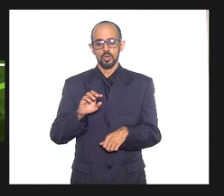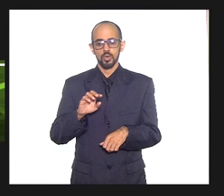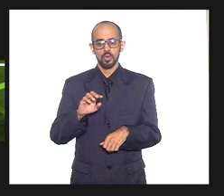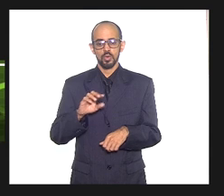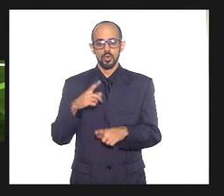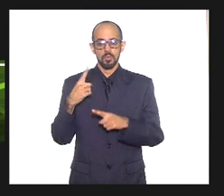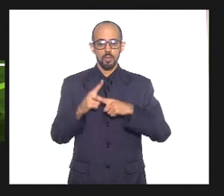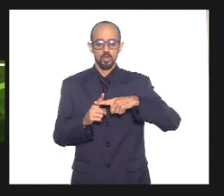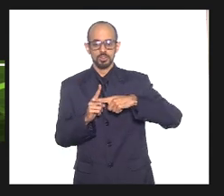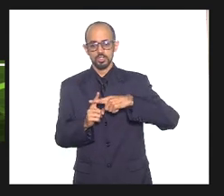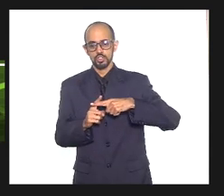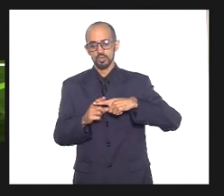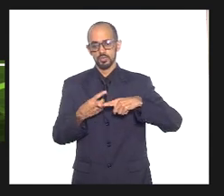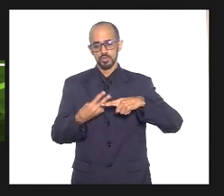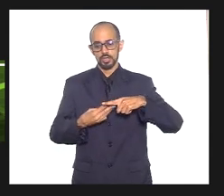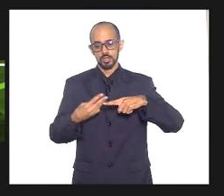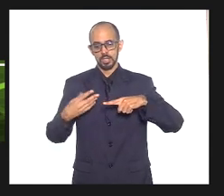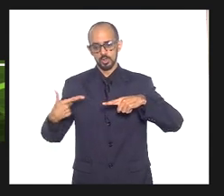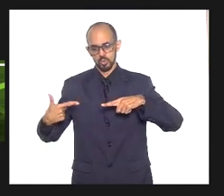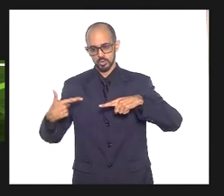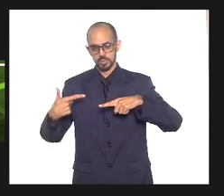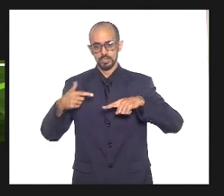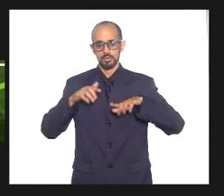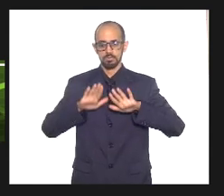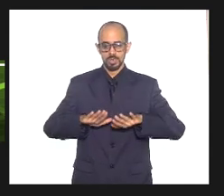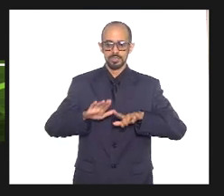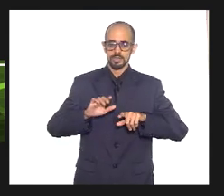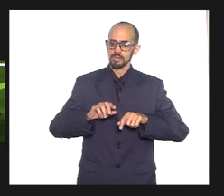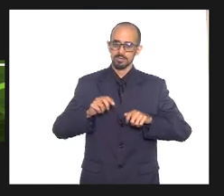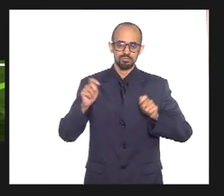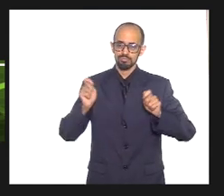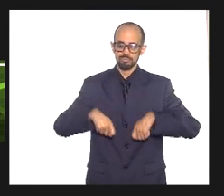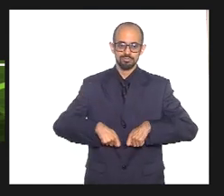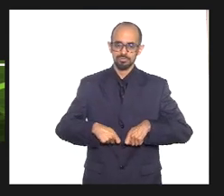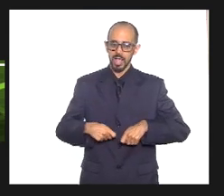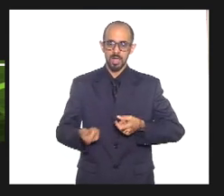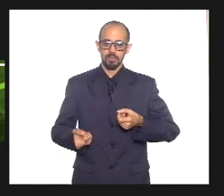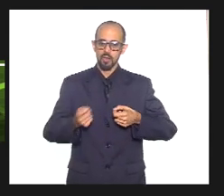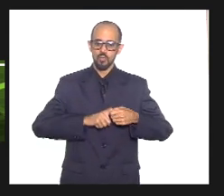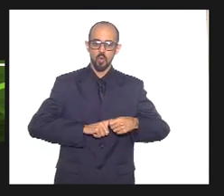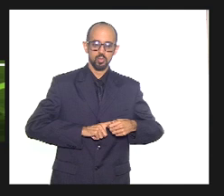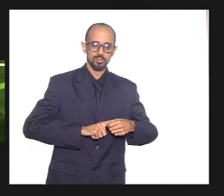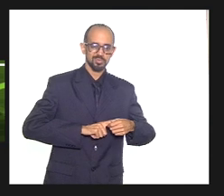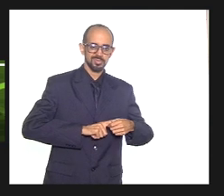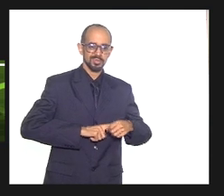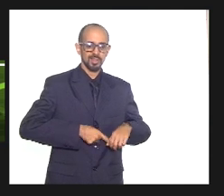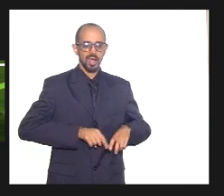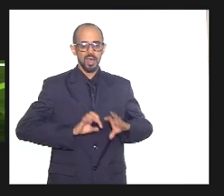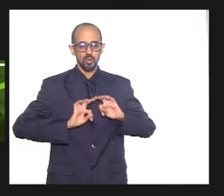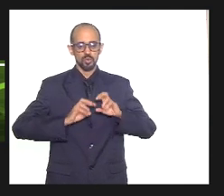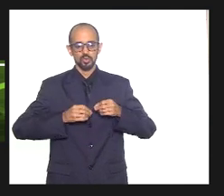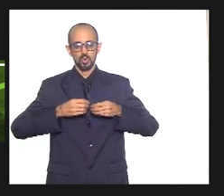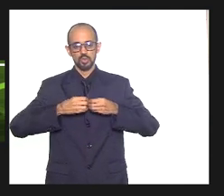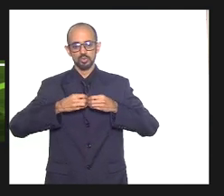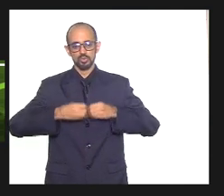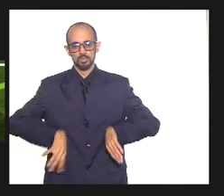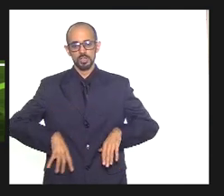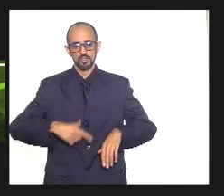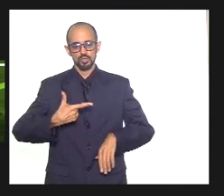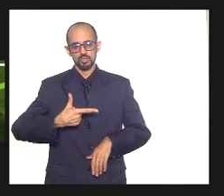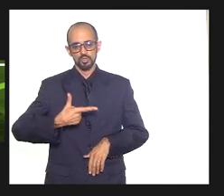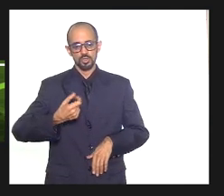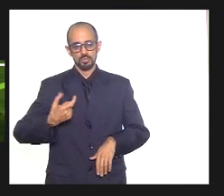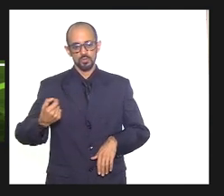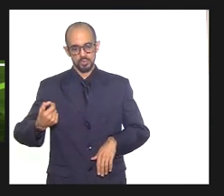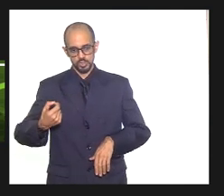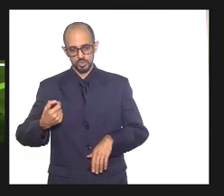saldo positivo de 32, mas que é insuficiente para recuperar todas as perdas de 2020. Significa